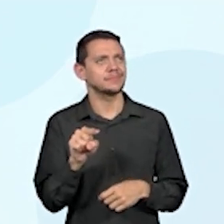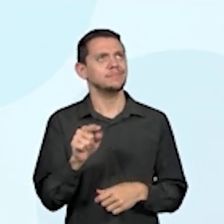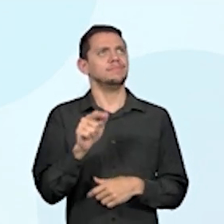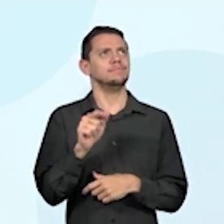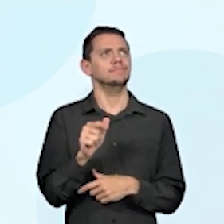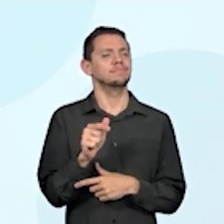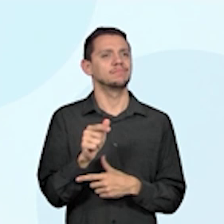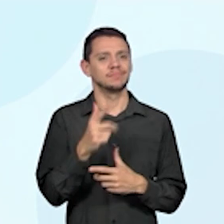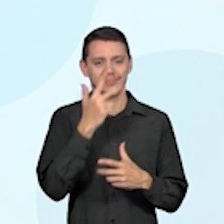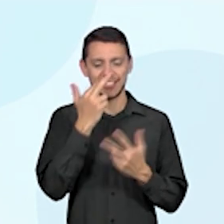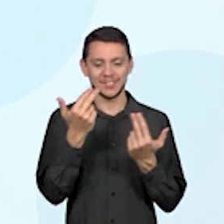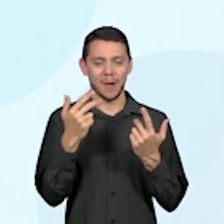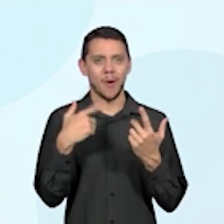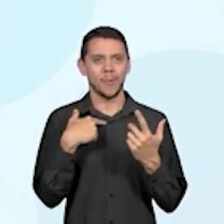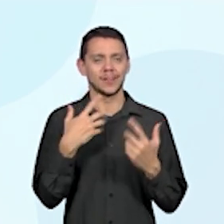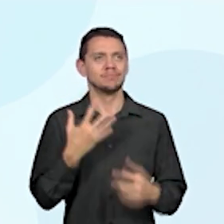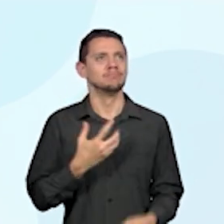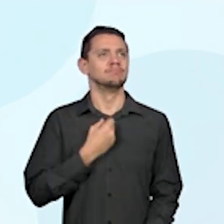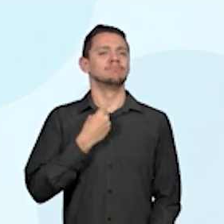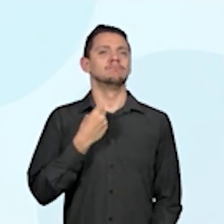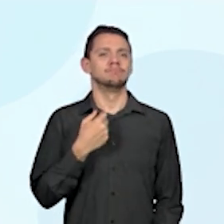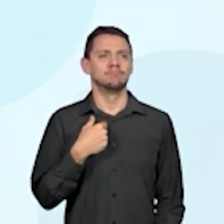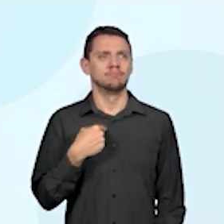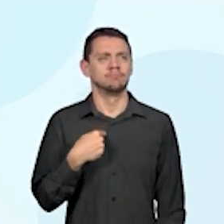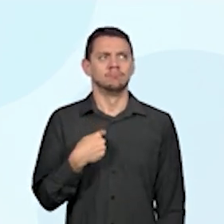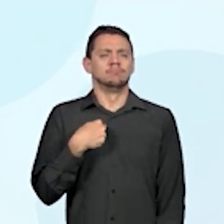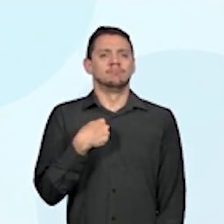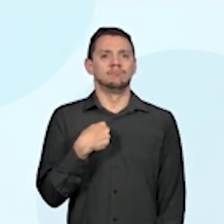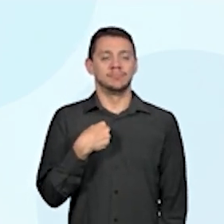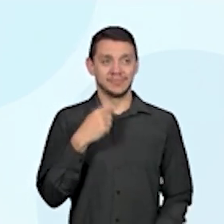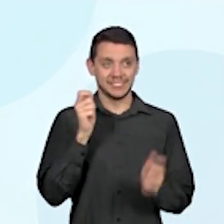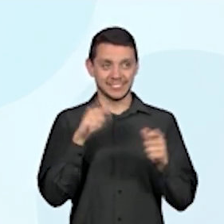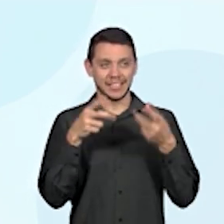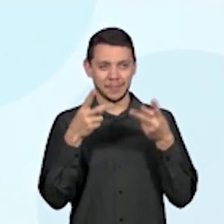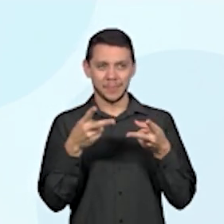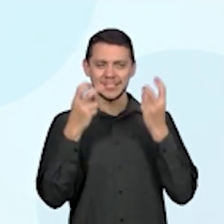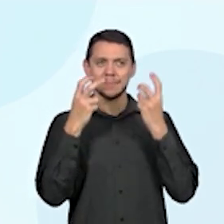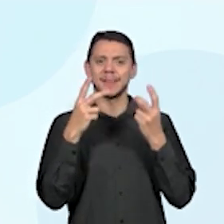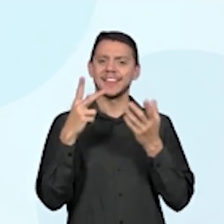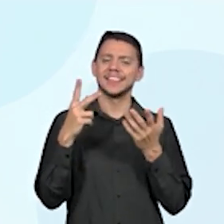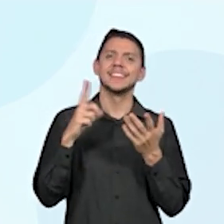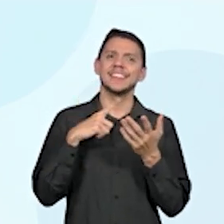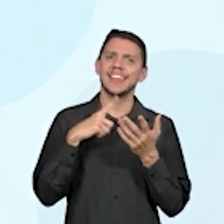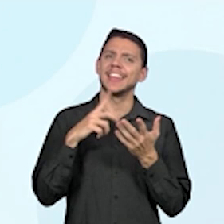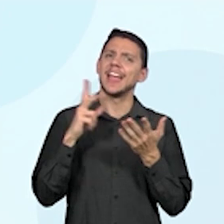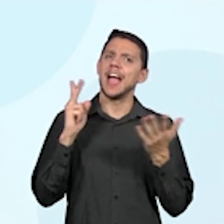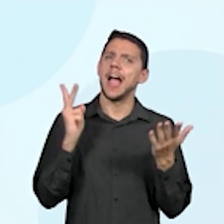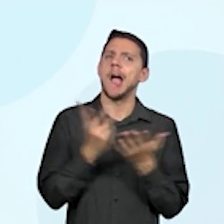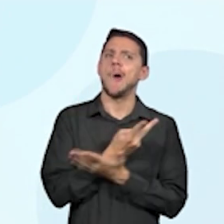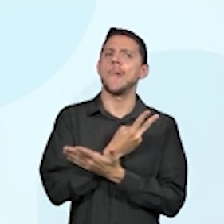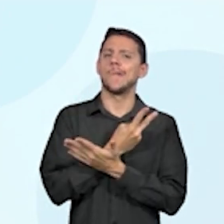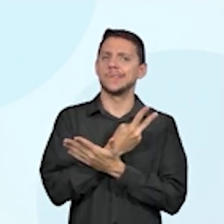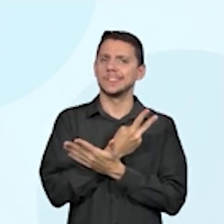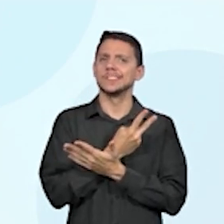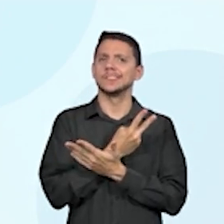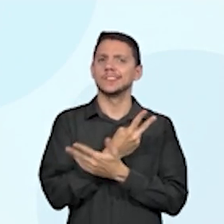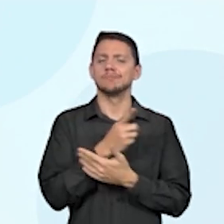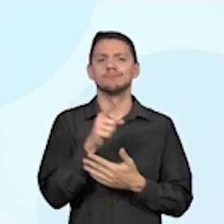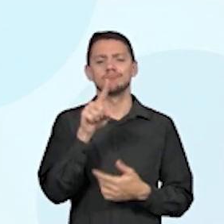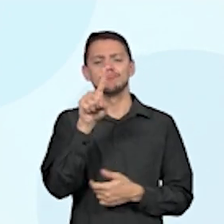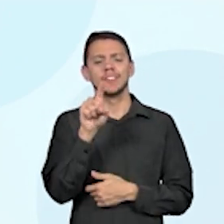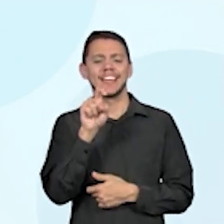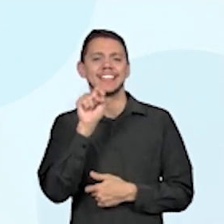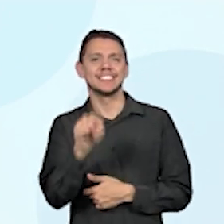Isso vai me ajudar a perceber, ajudar o leitor a perceber que ó, aconteceu alguma coisa. Esse ponto de exclamação